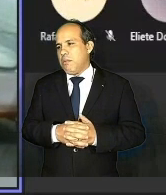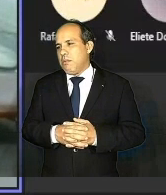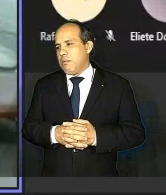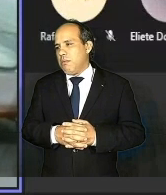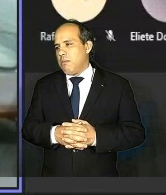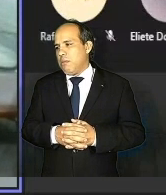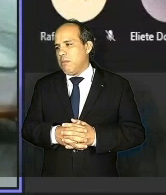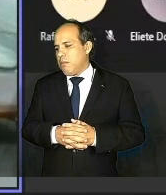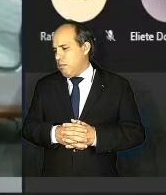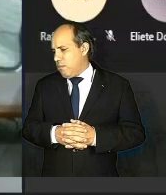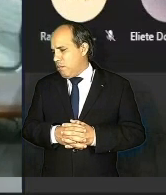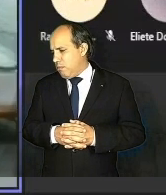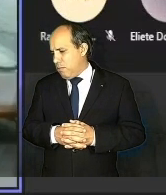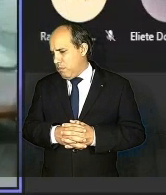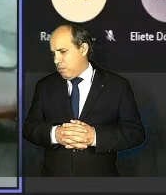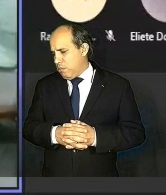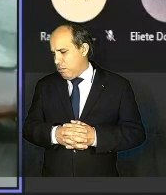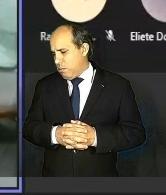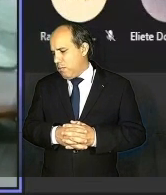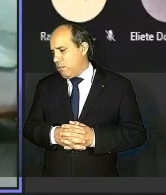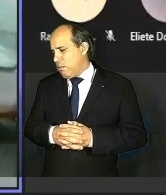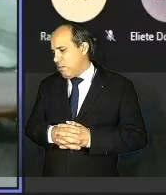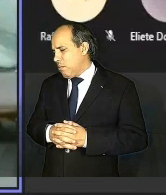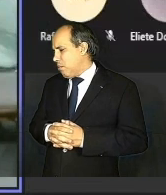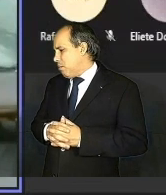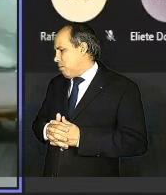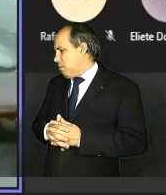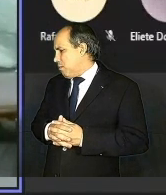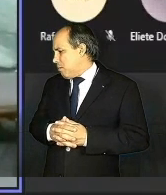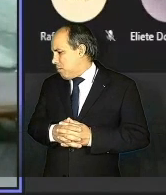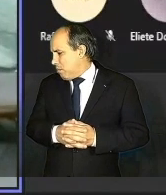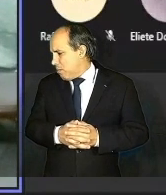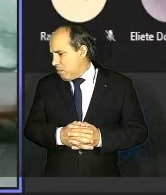Repetido aqui. Só um segundo.